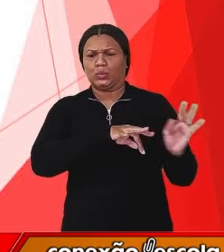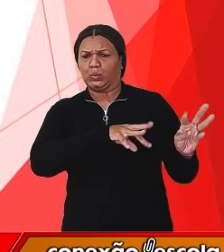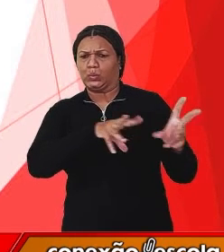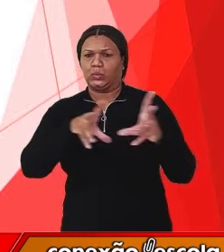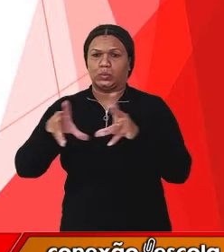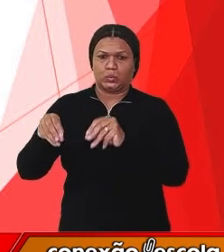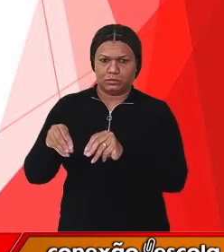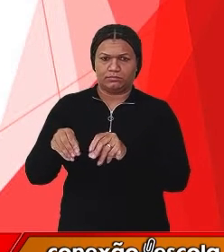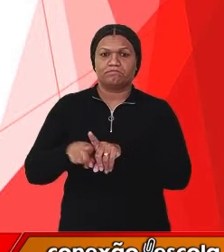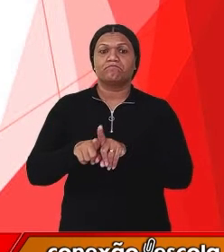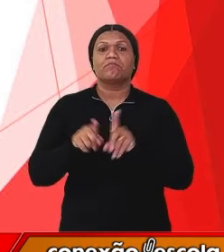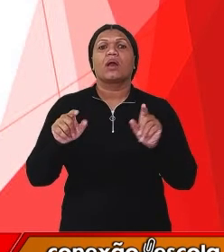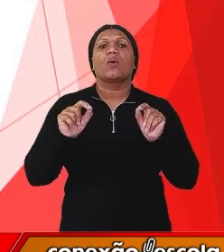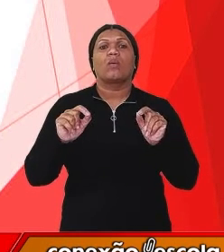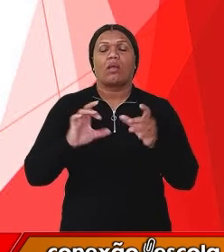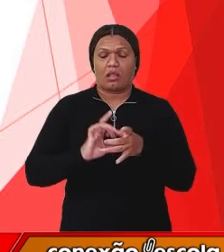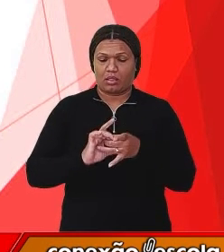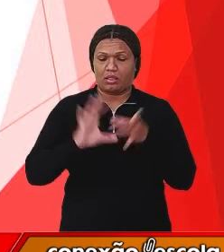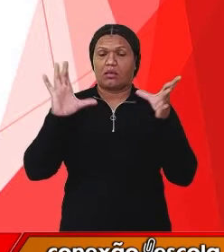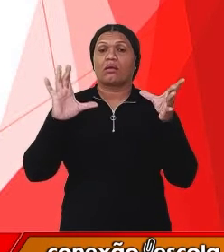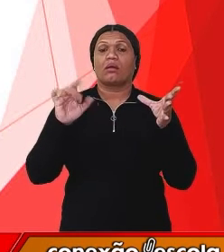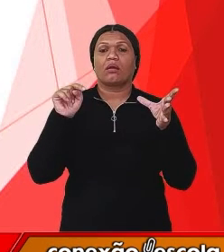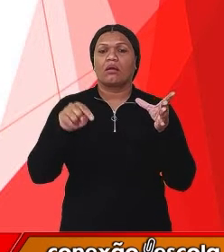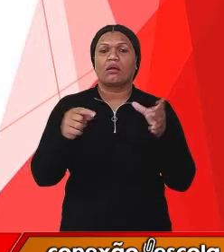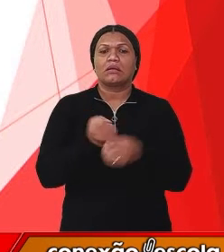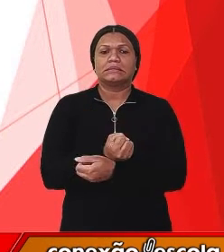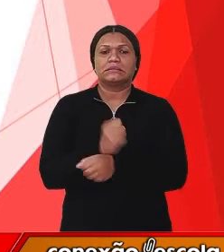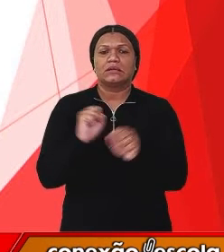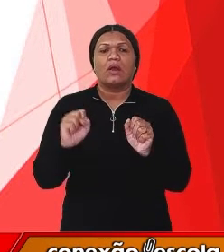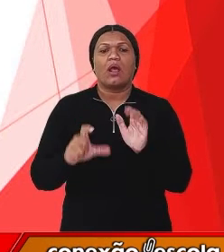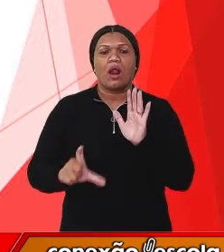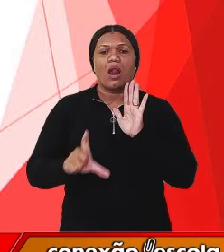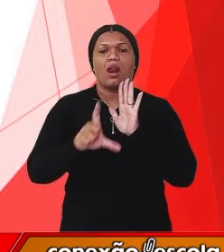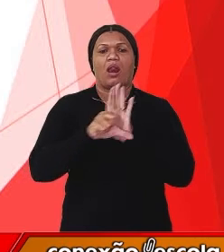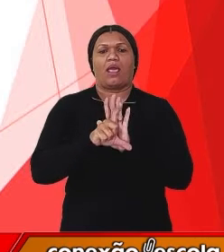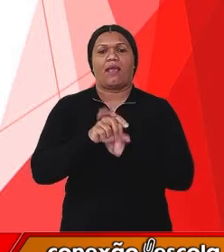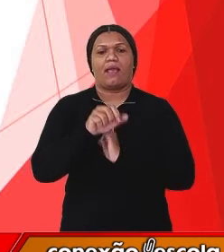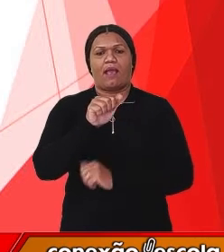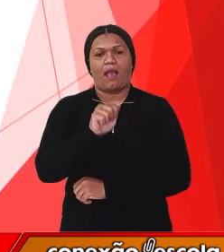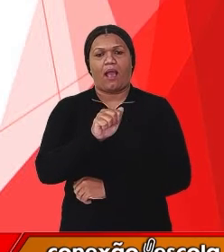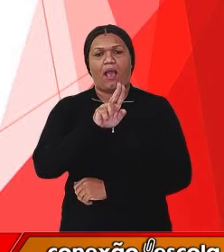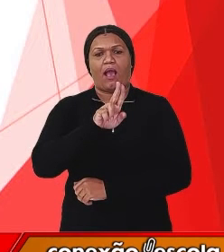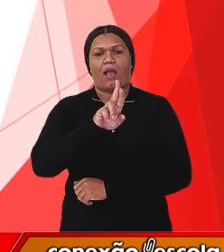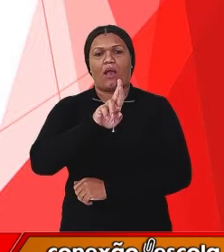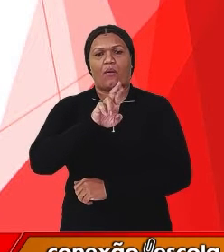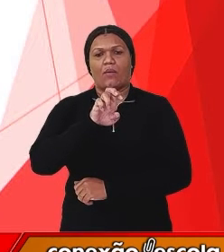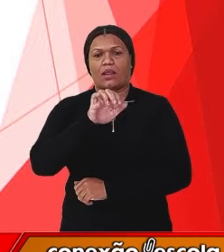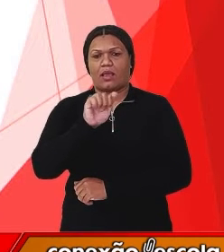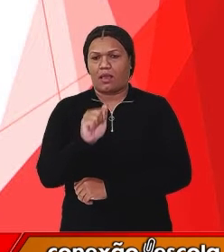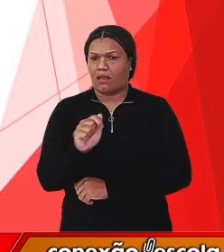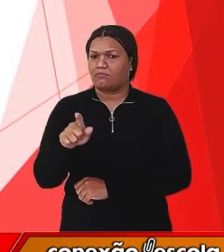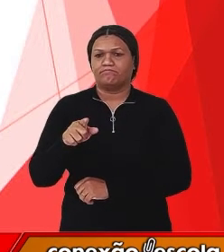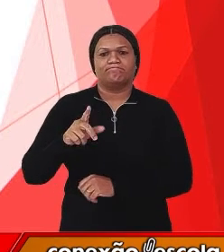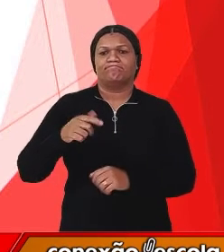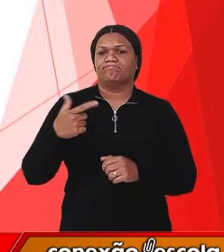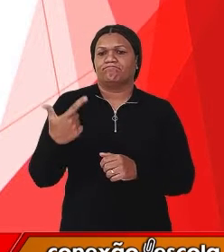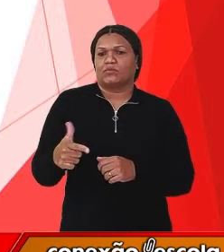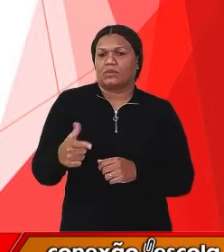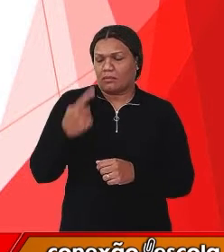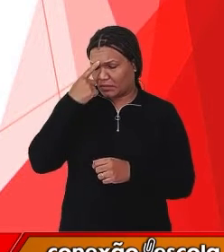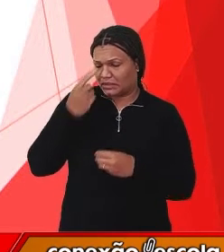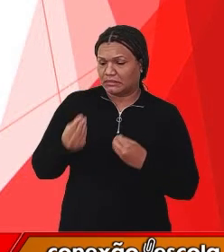em si, ela não foi suficiente para igualar na prática os ex-escravizados e